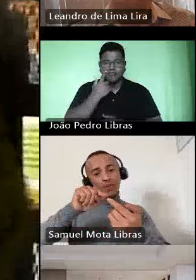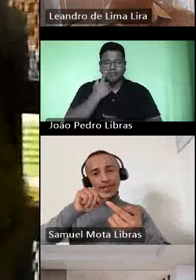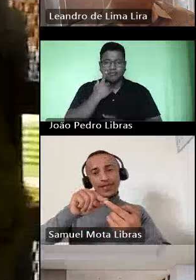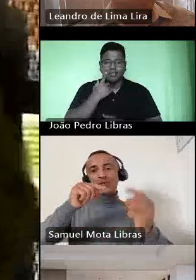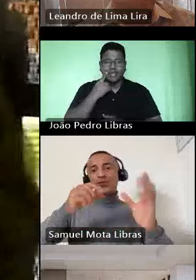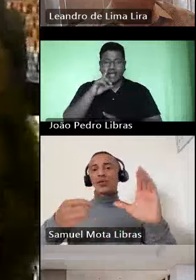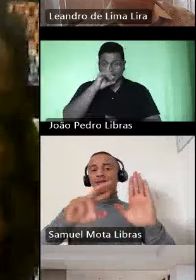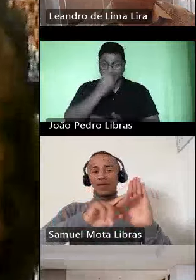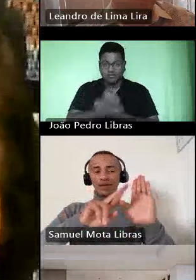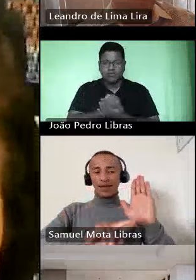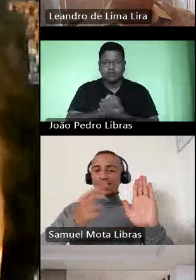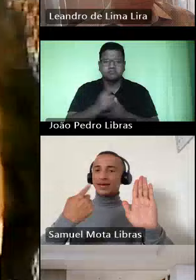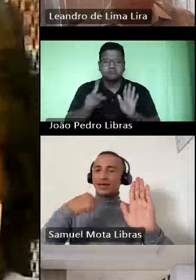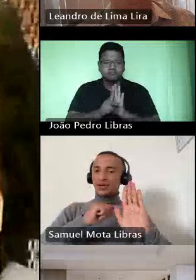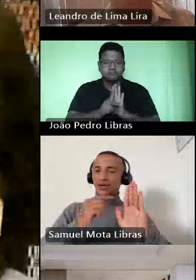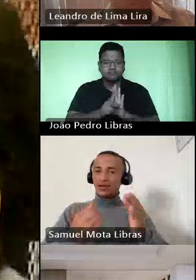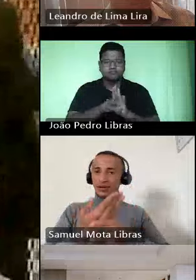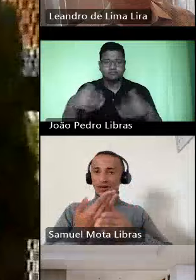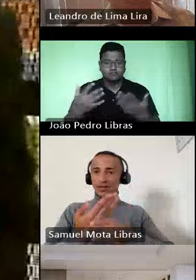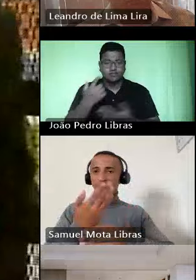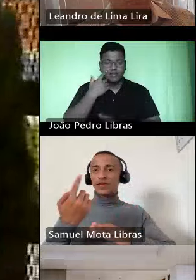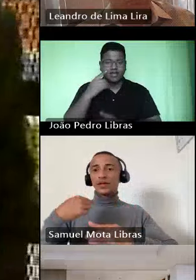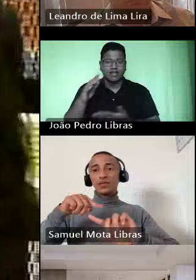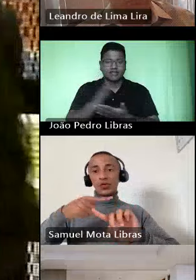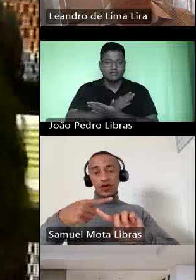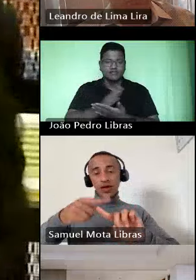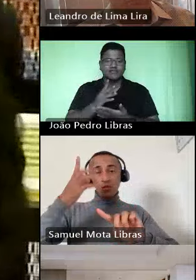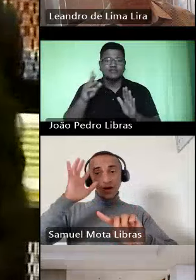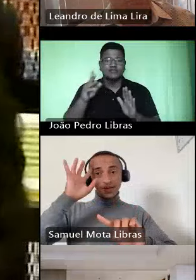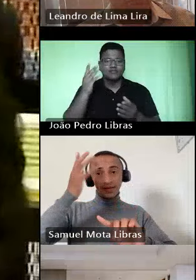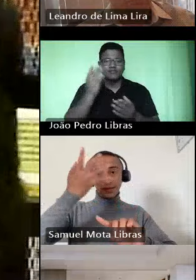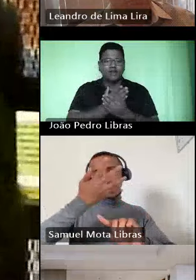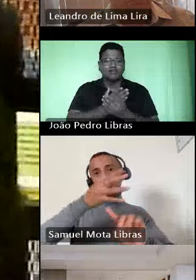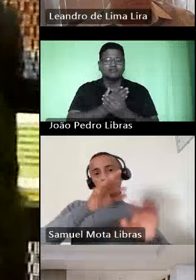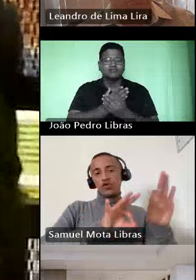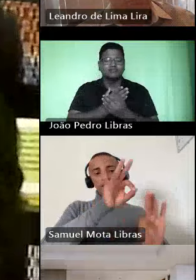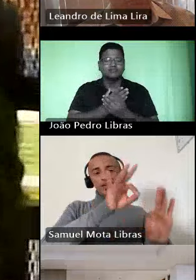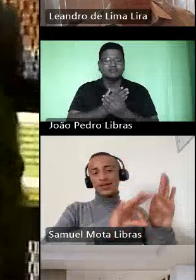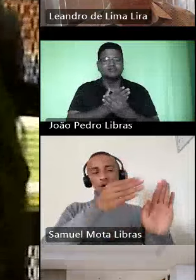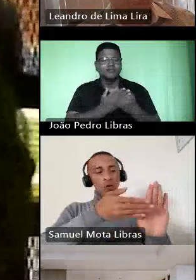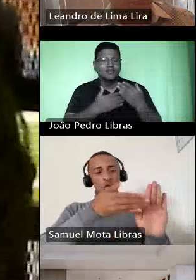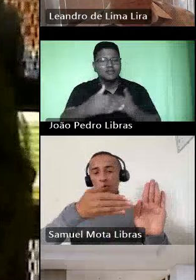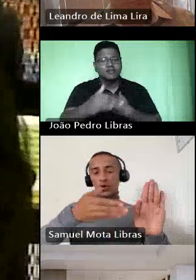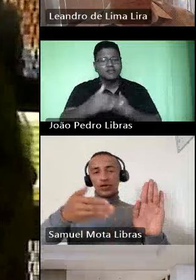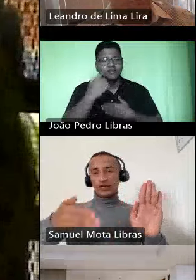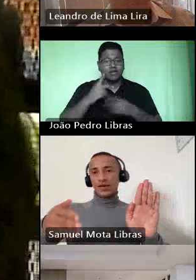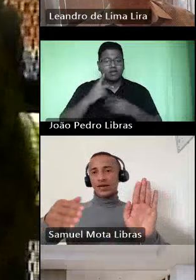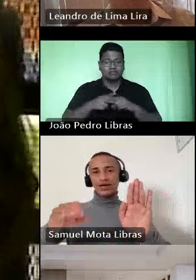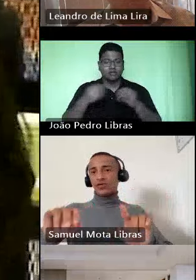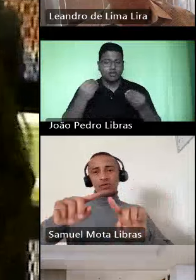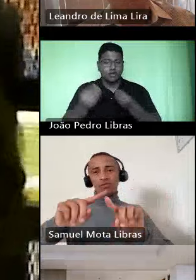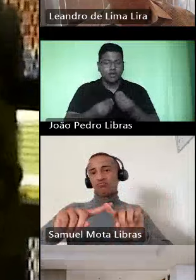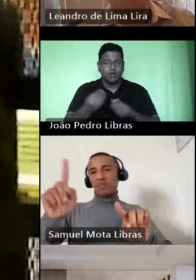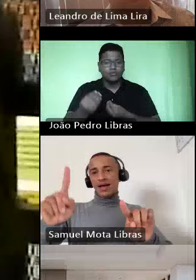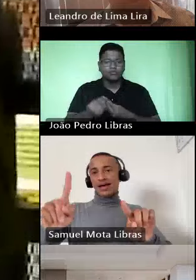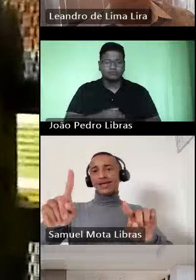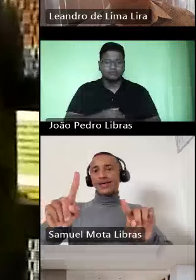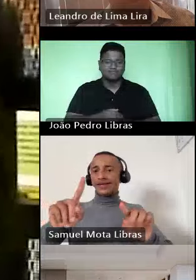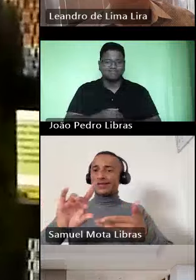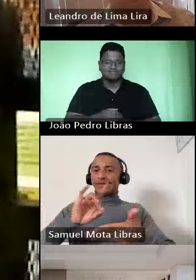decisão vamos dizer porque nesse caso é uma decisão de fazer o processo dessa forma mas aí ela está disciplinada em um né e